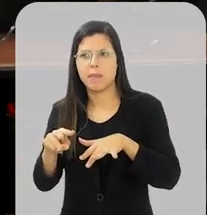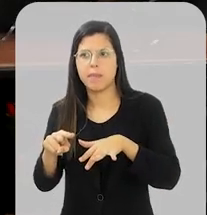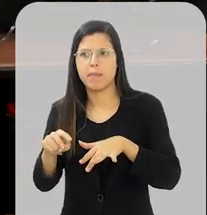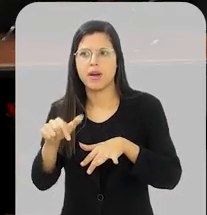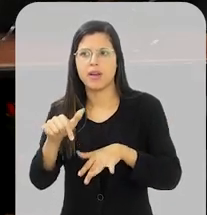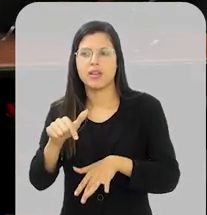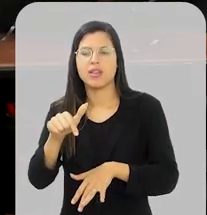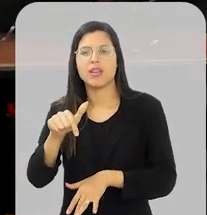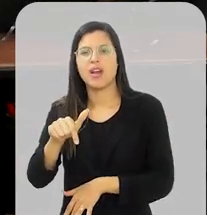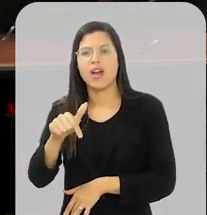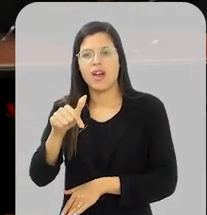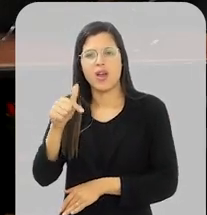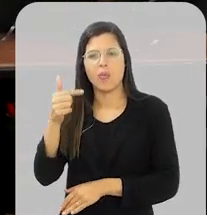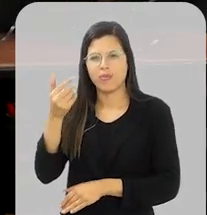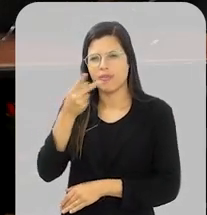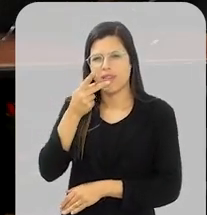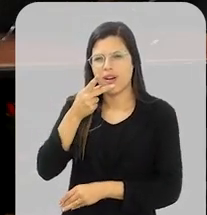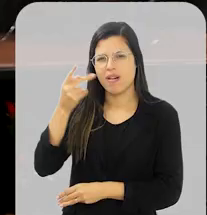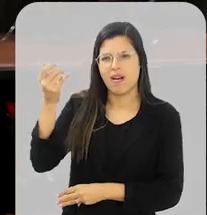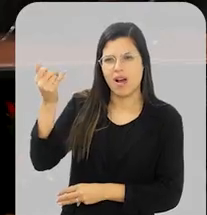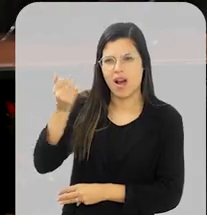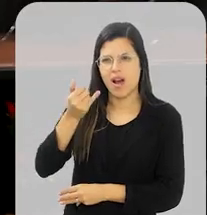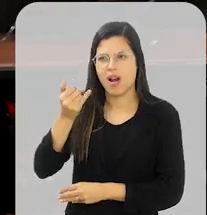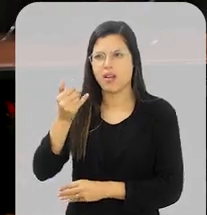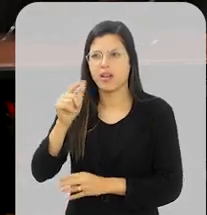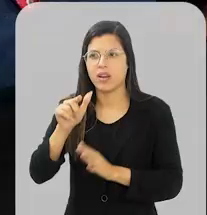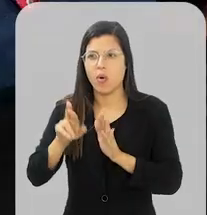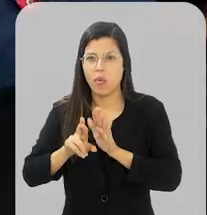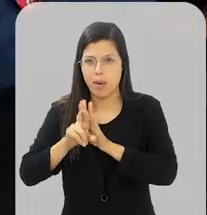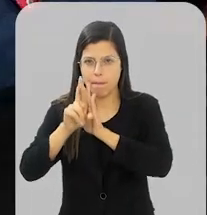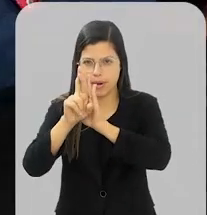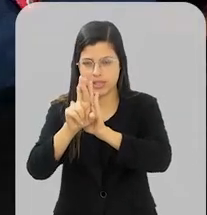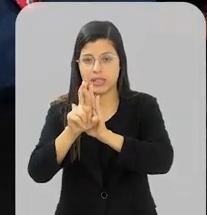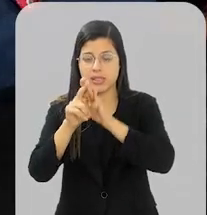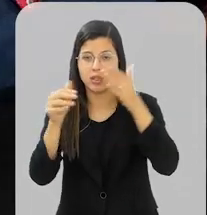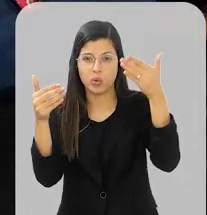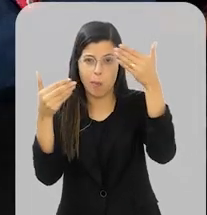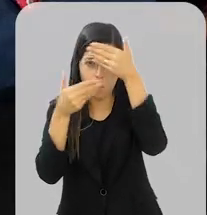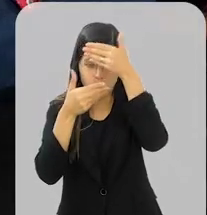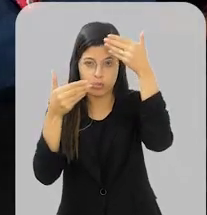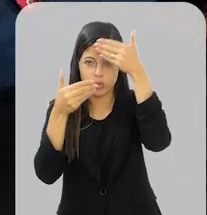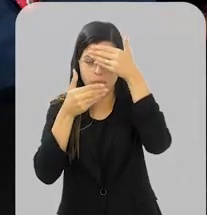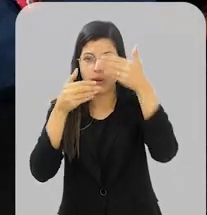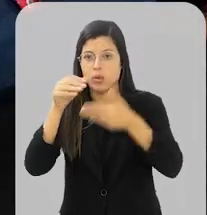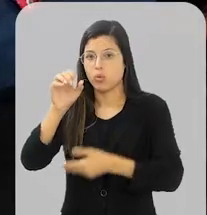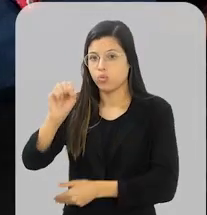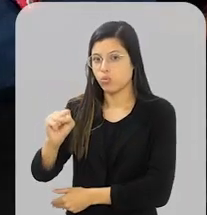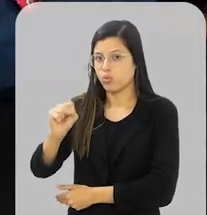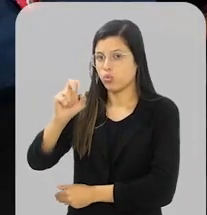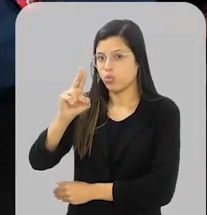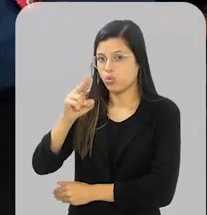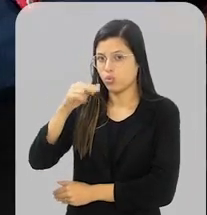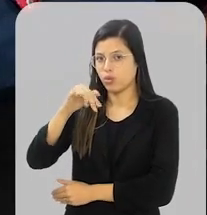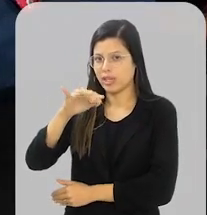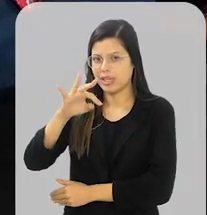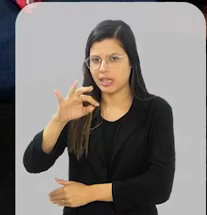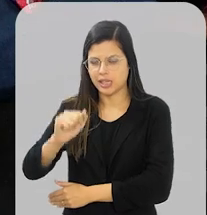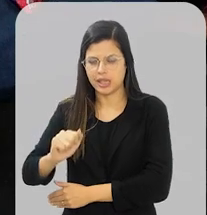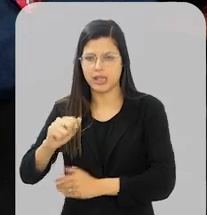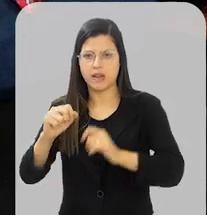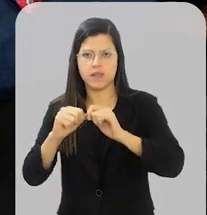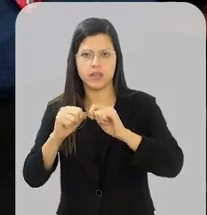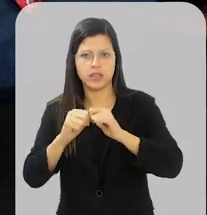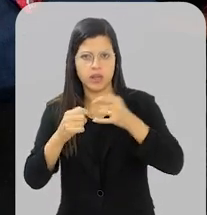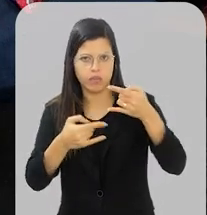essa semana eu escutei do Sheikh Jihad, que é o nosso representante muçulmano sunita. Ele estava